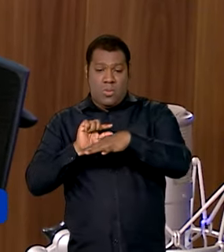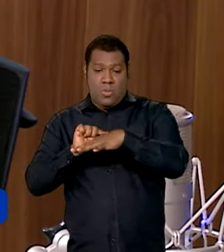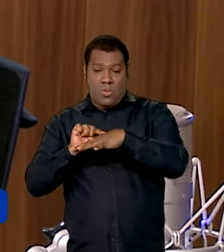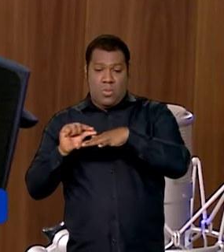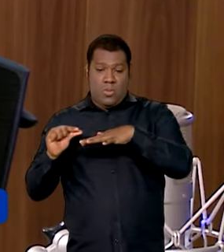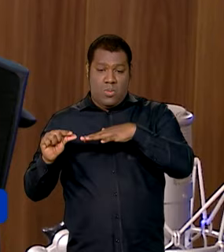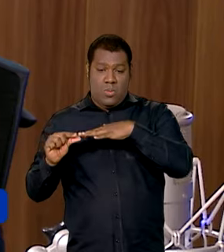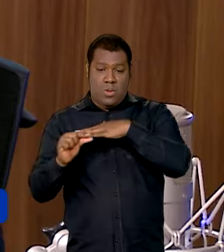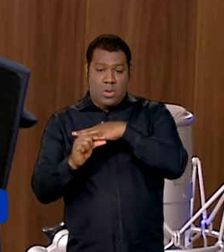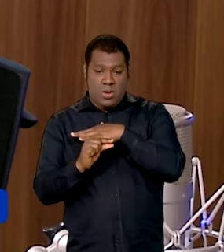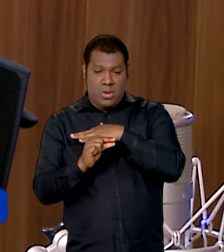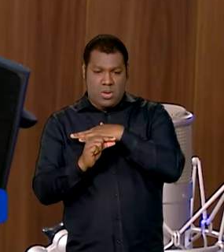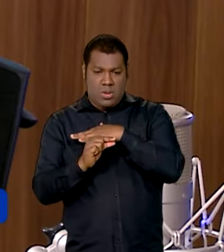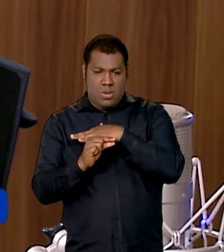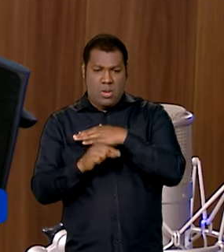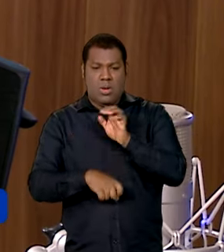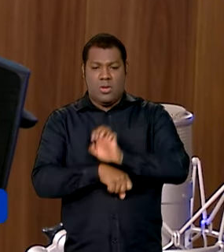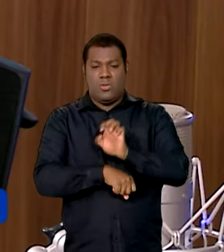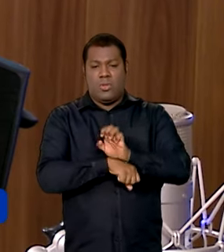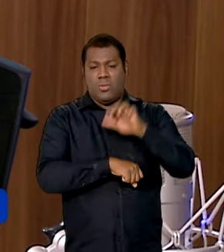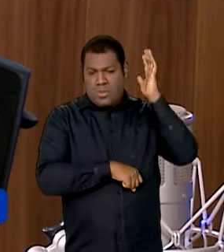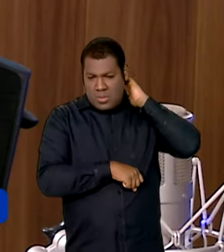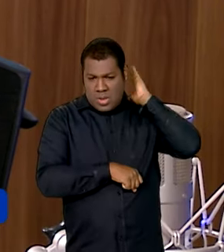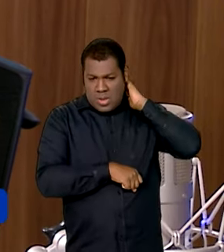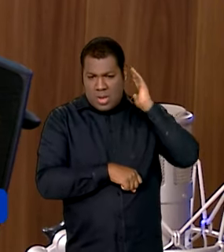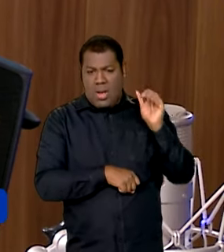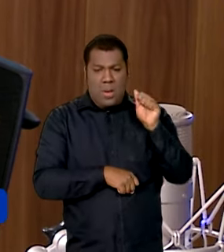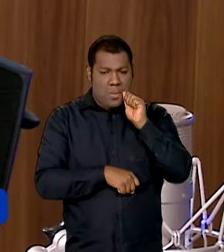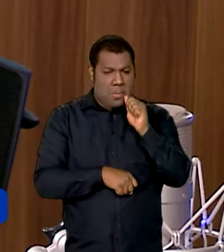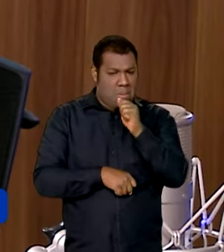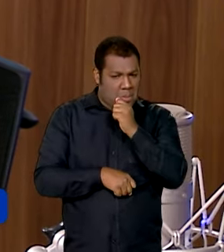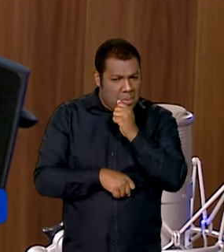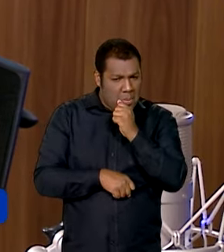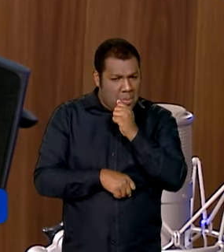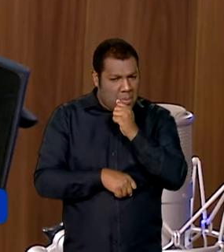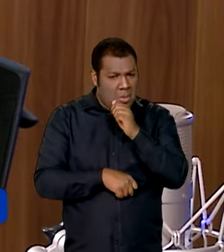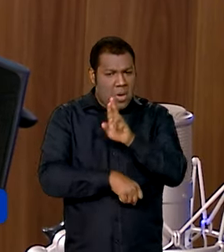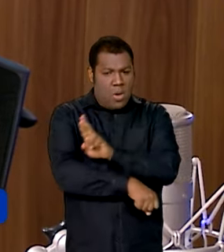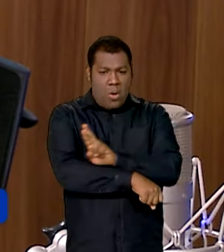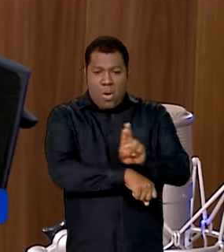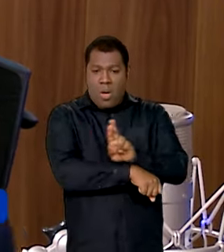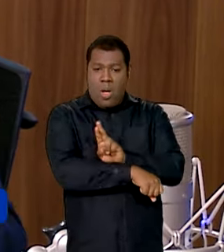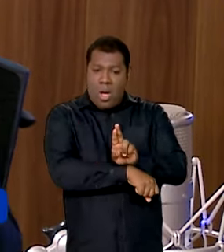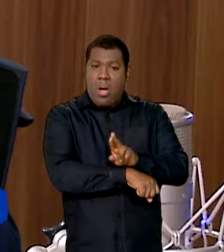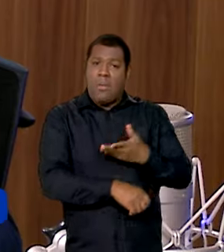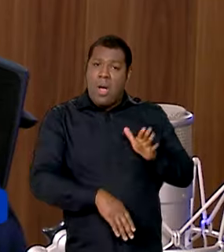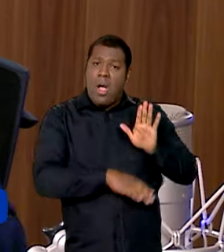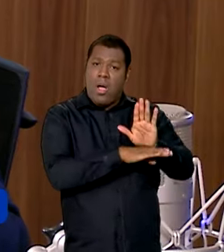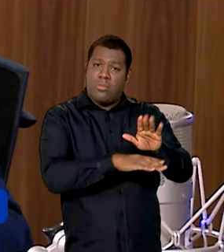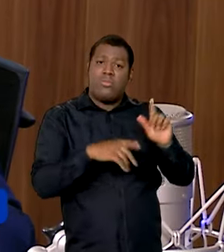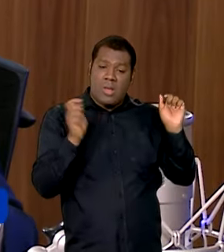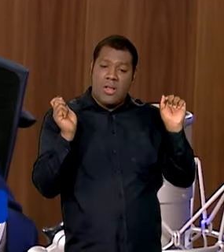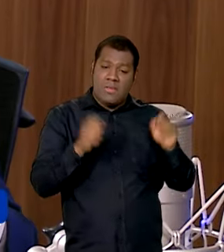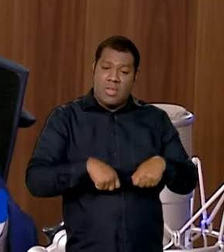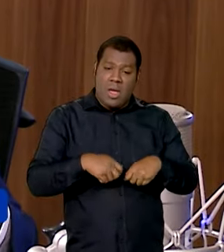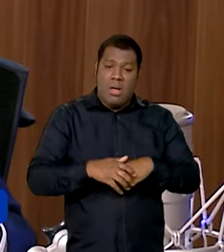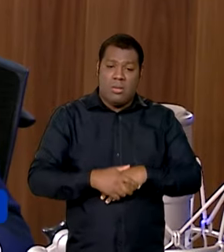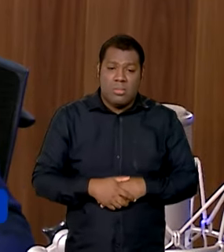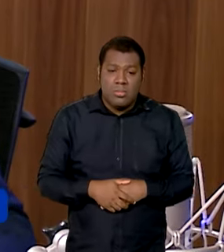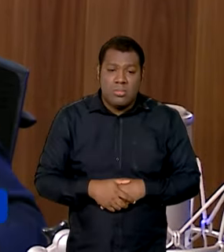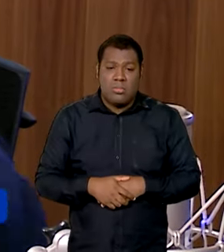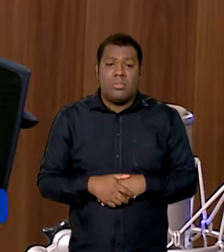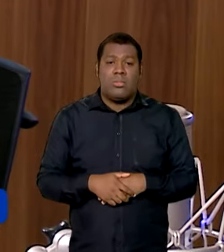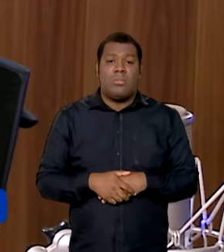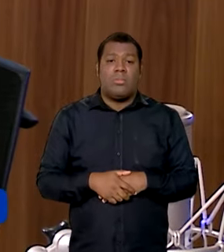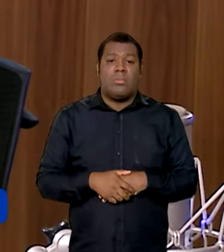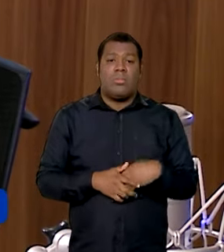por exemplo onde o Pará o Amapá e Roraima não sejam beneficiados essa rota não pode ser só para levar produto de